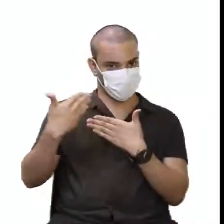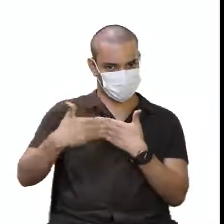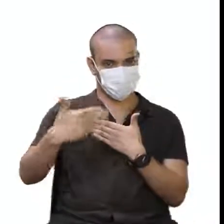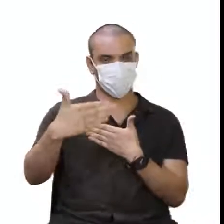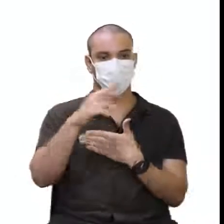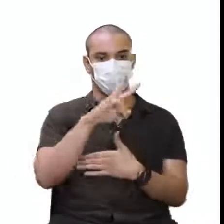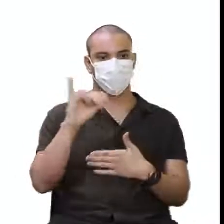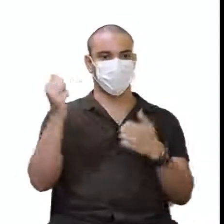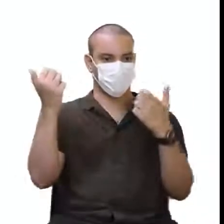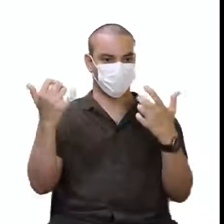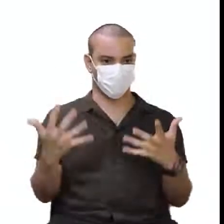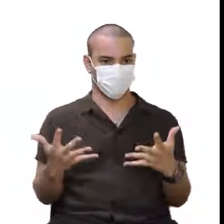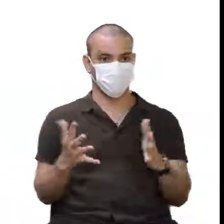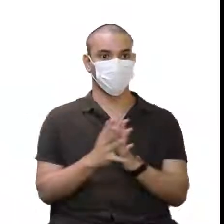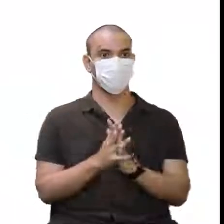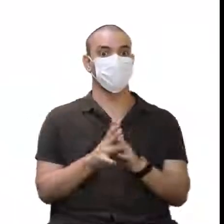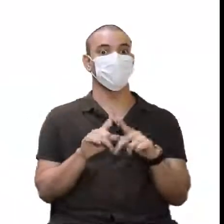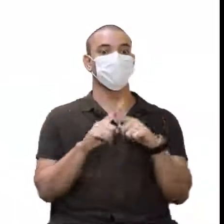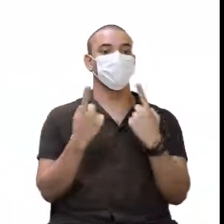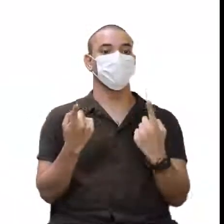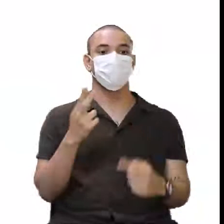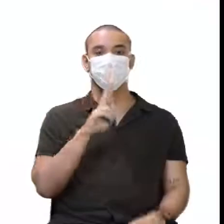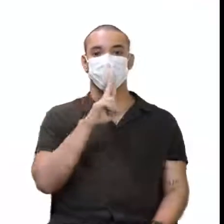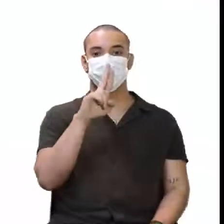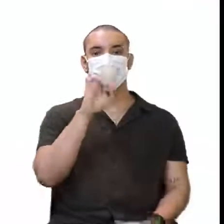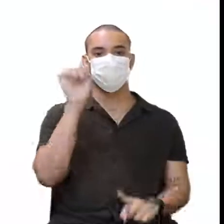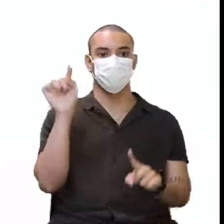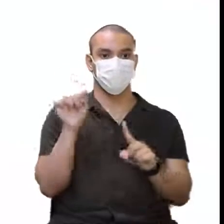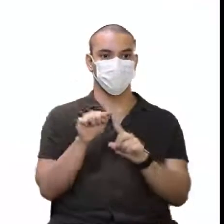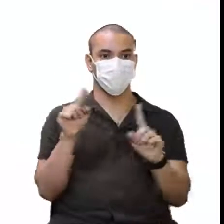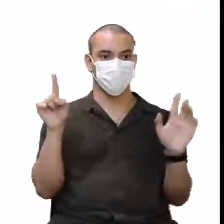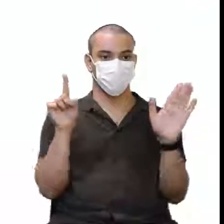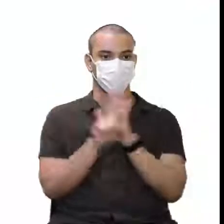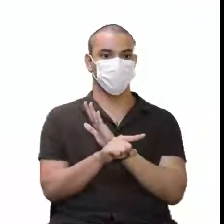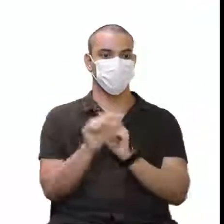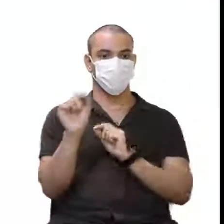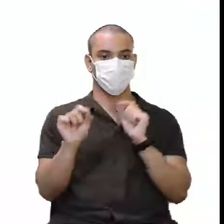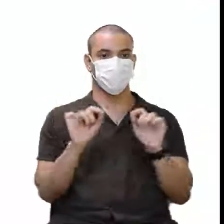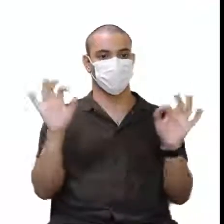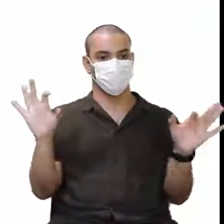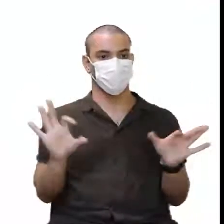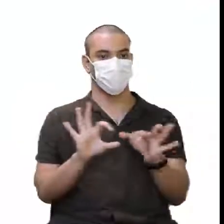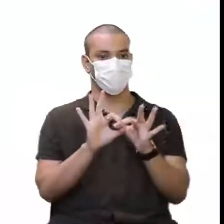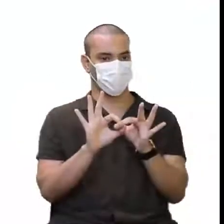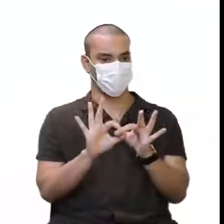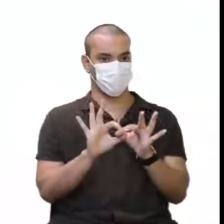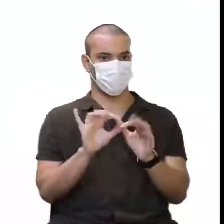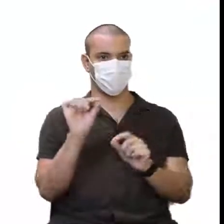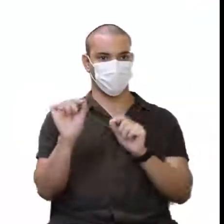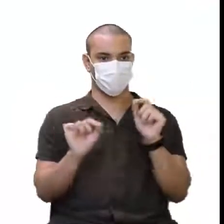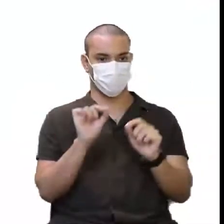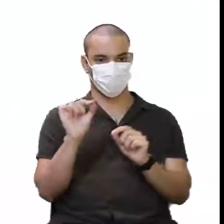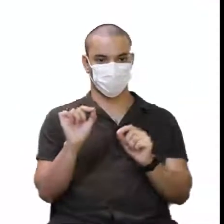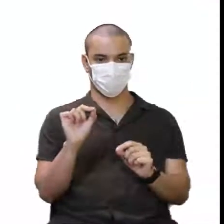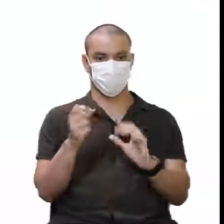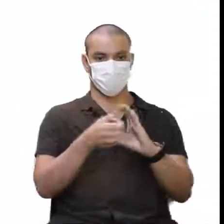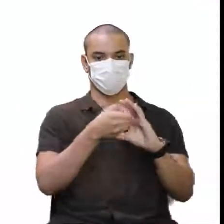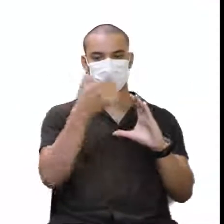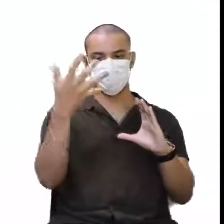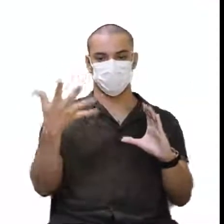aí das nossas aulas. Mas o objetivo dessa questão está se referindo às